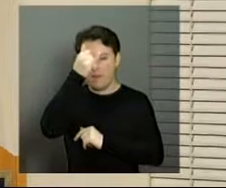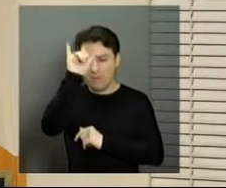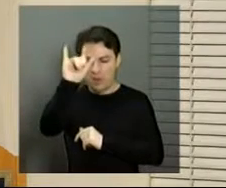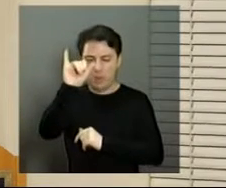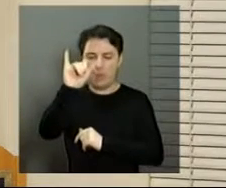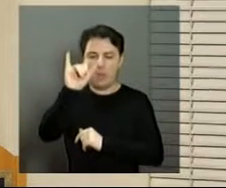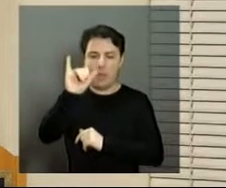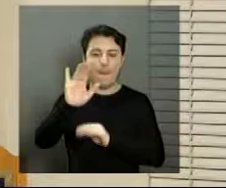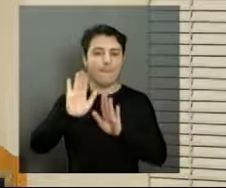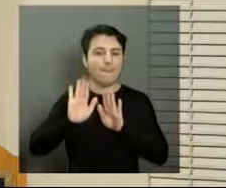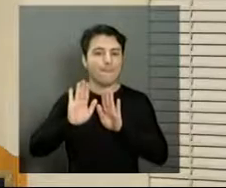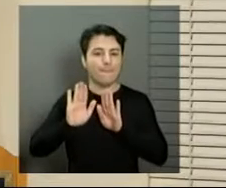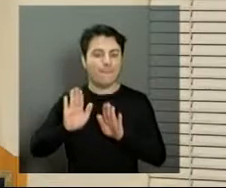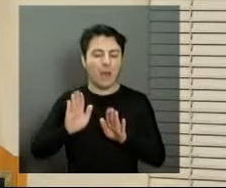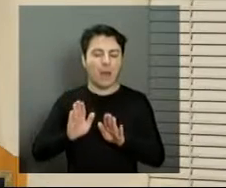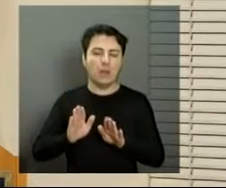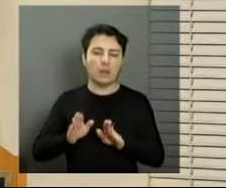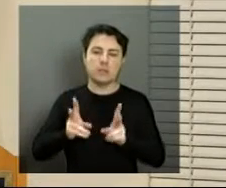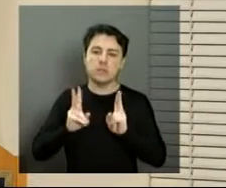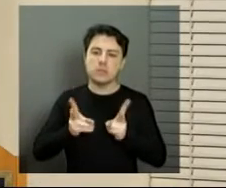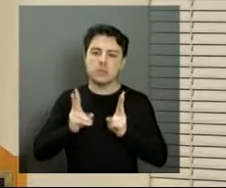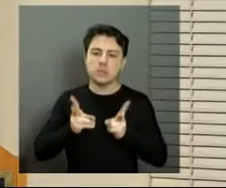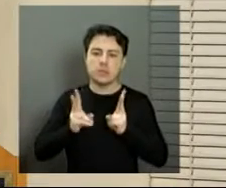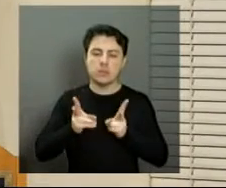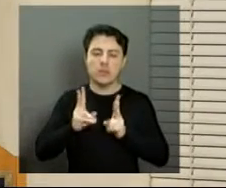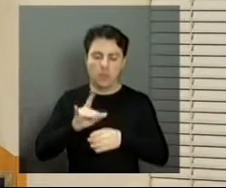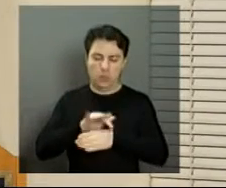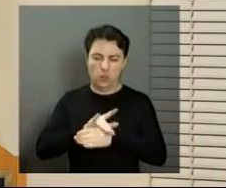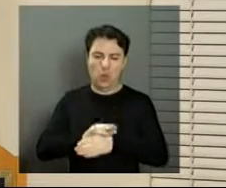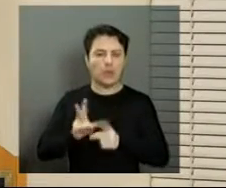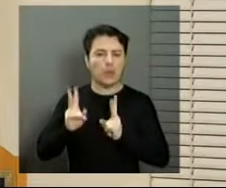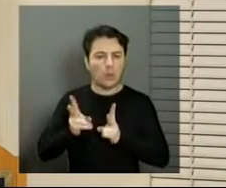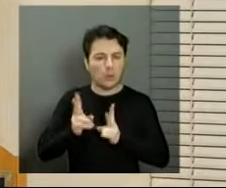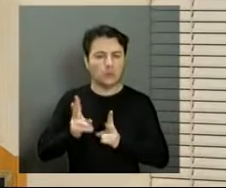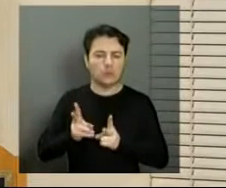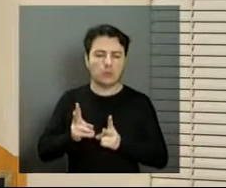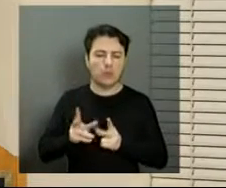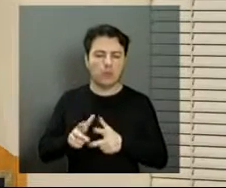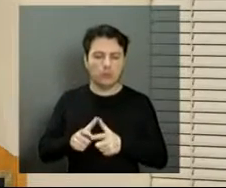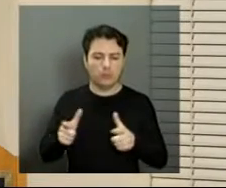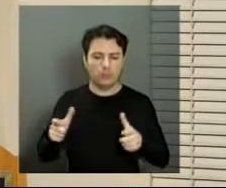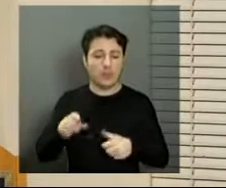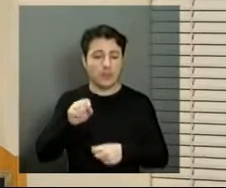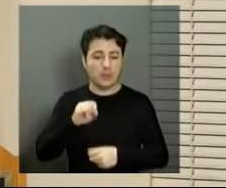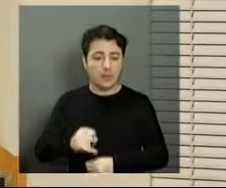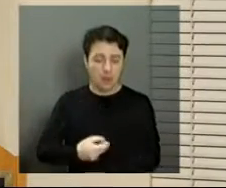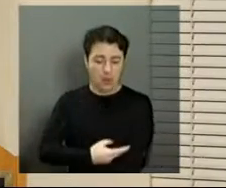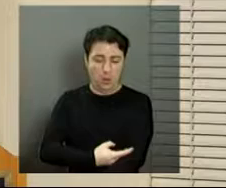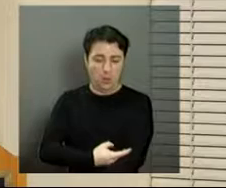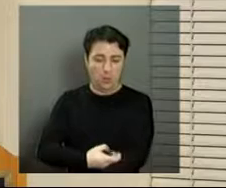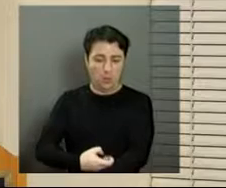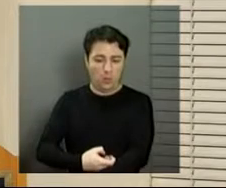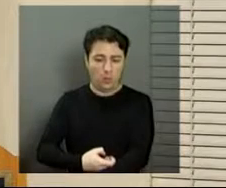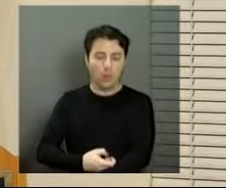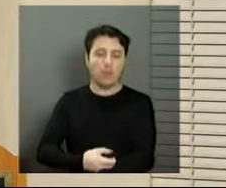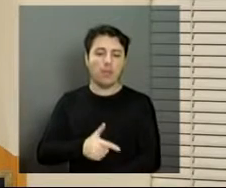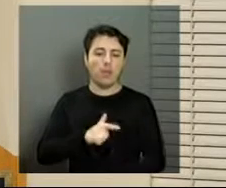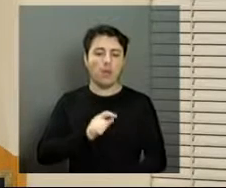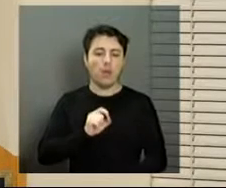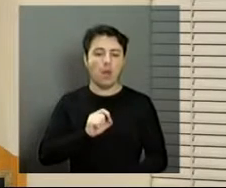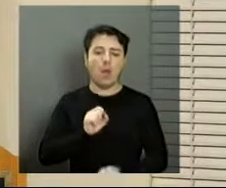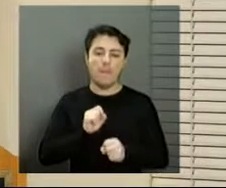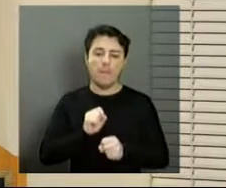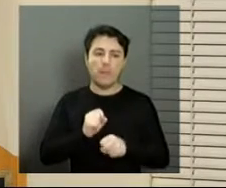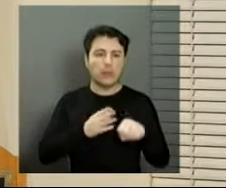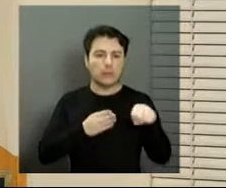os números não recuam como esperam as autoridades da saúde. O teste para descobrir se é ou não portador do vírus HIV pode